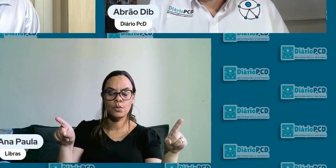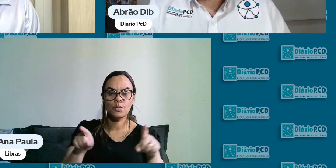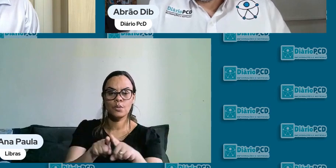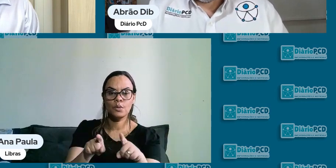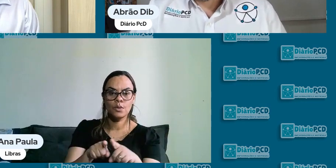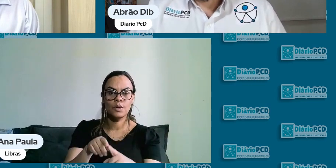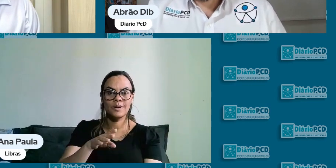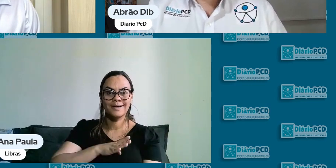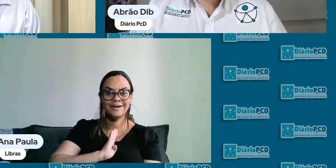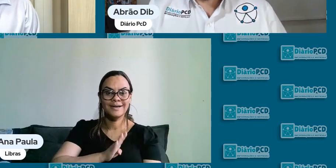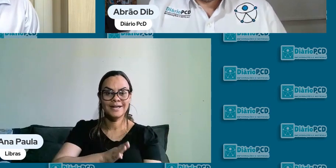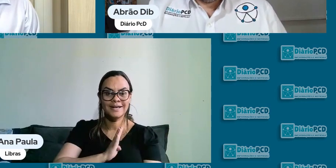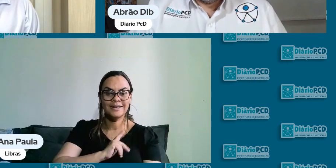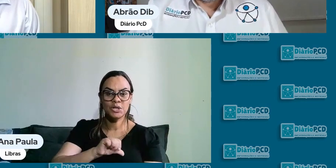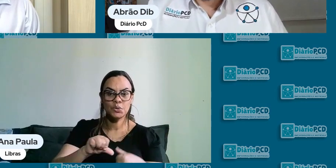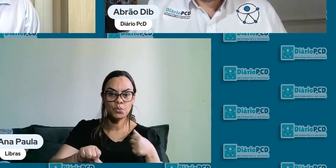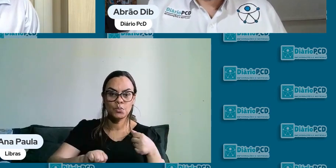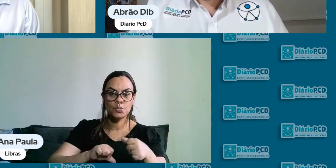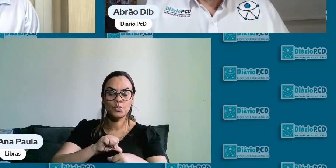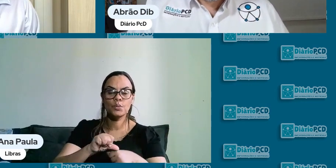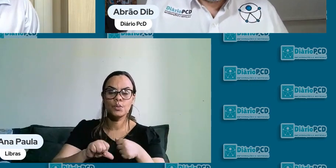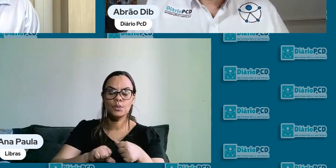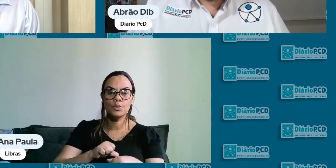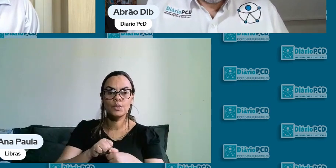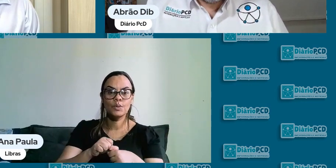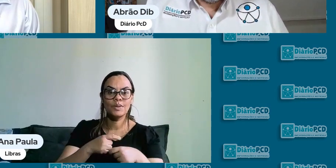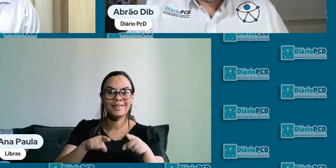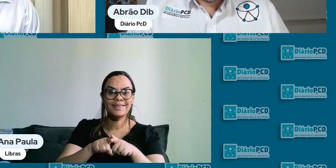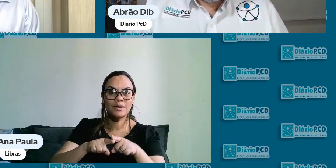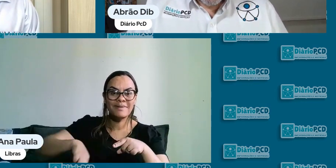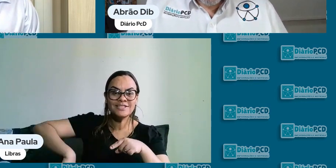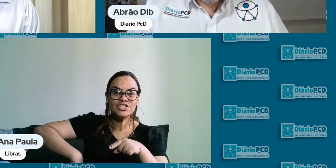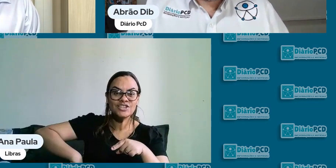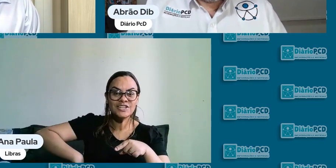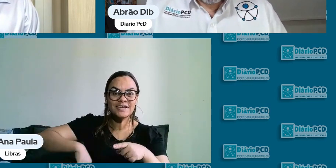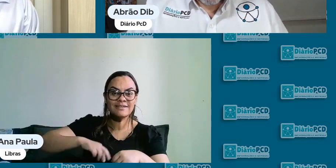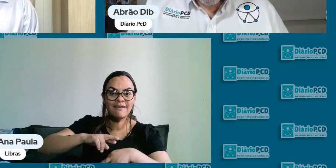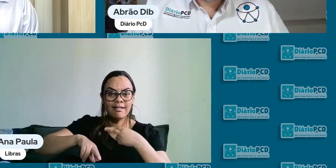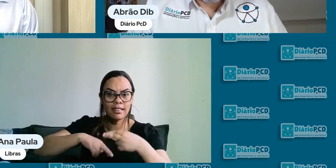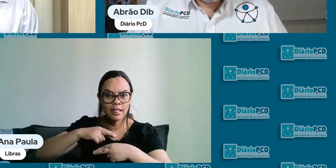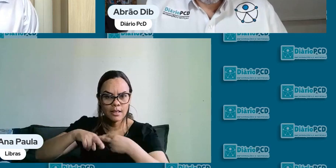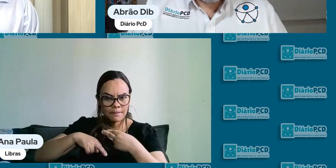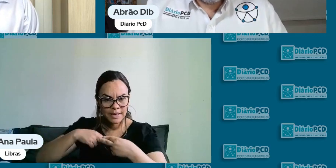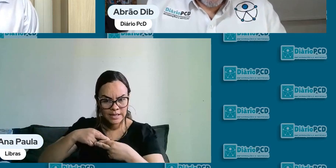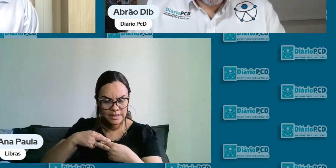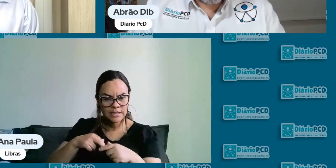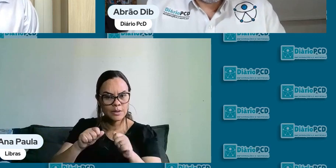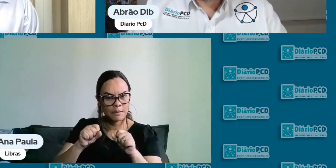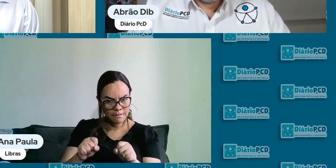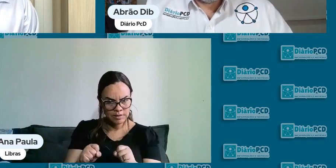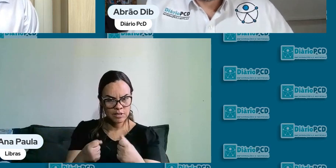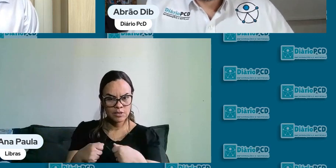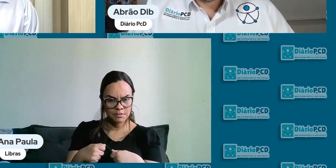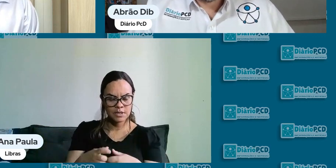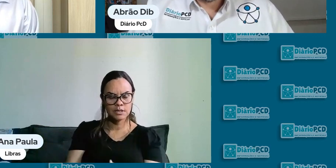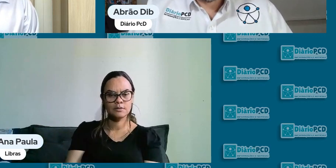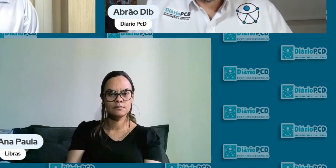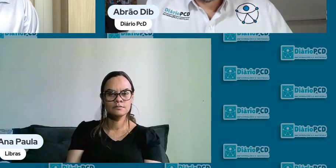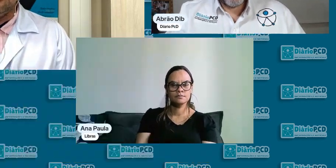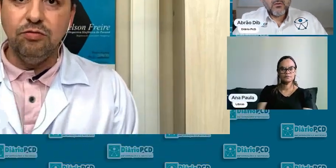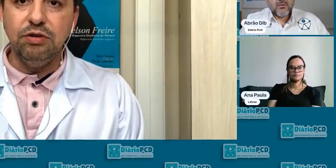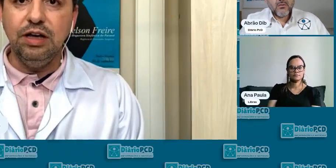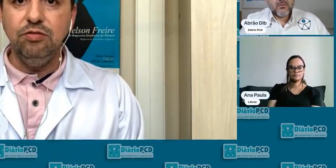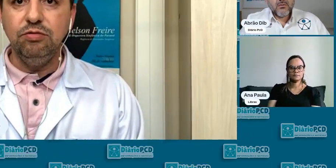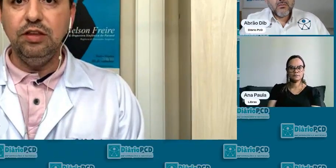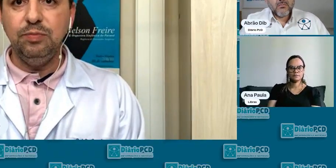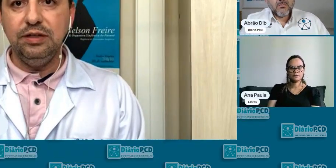do transplante de coração, o transplante renal também, diante dessa insuficiência que ele está enfrentando nesse momento?